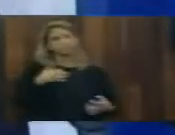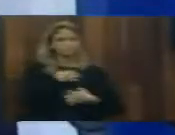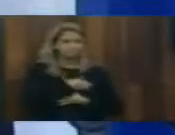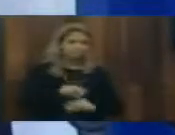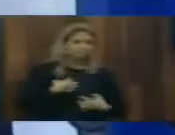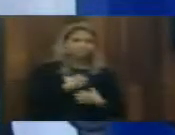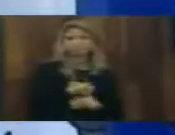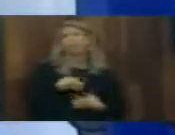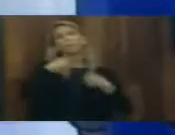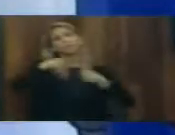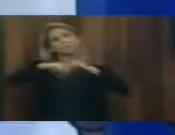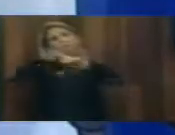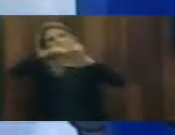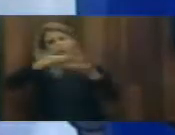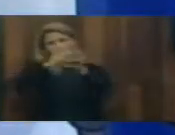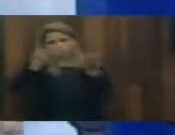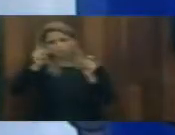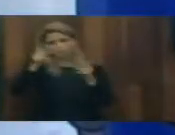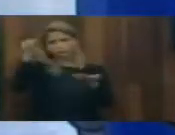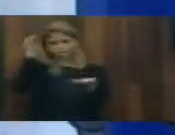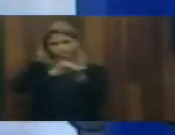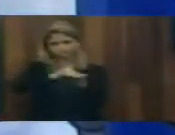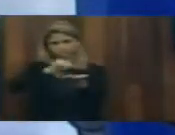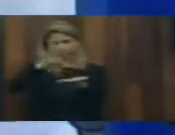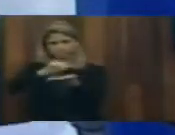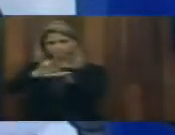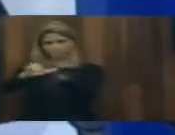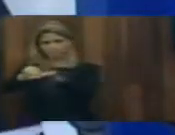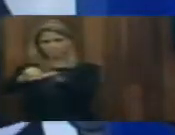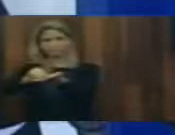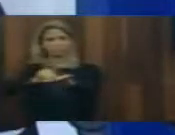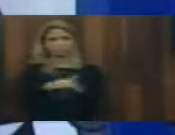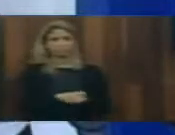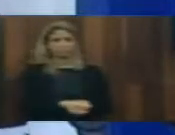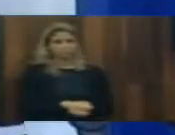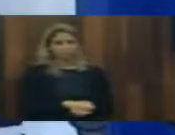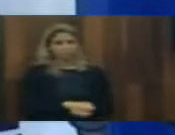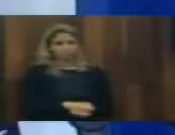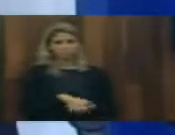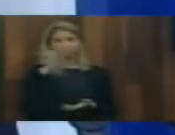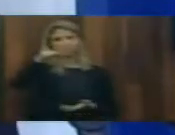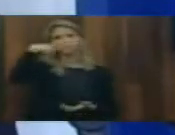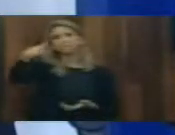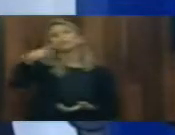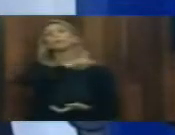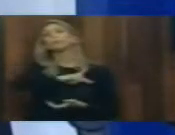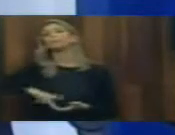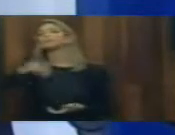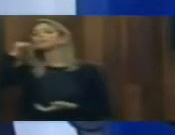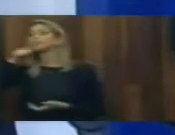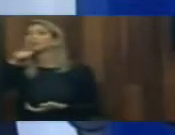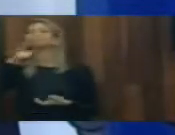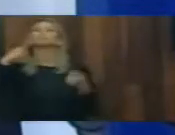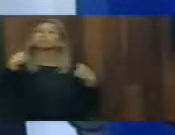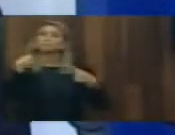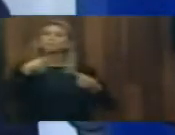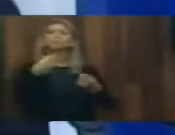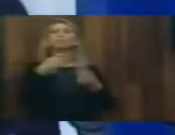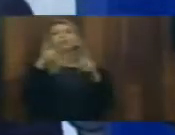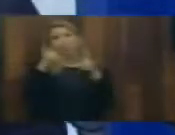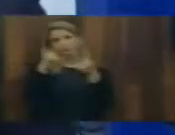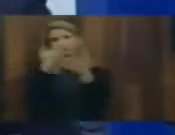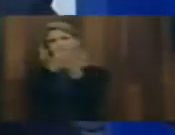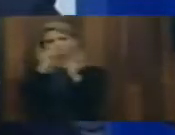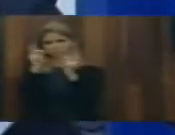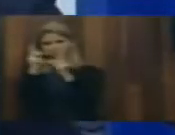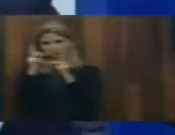que fique aqui registrada em ata. E aí, senhora presidente, para evoluir, mas já finalizar meu discurso,